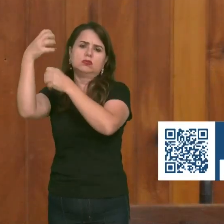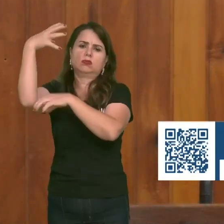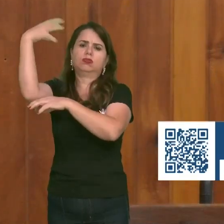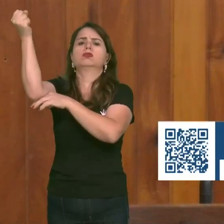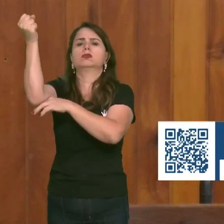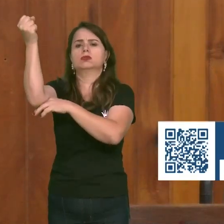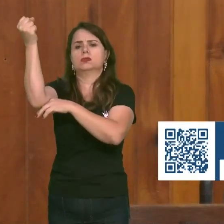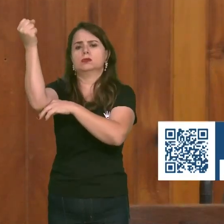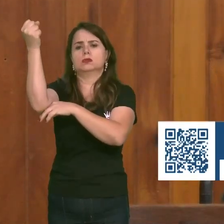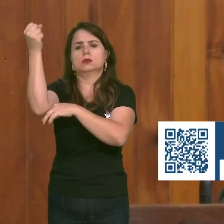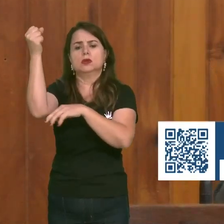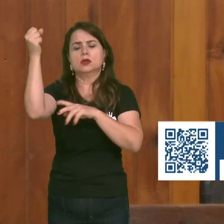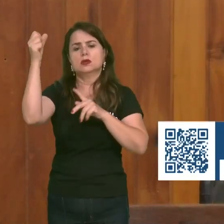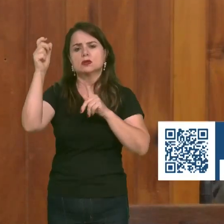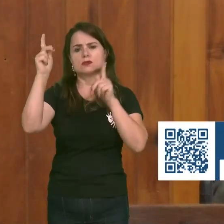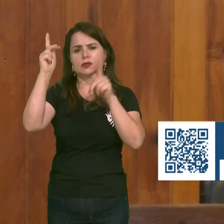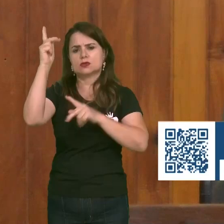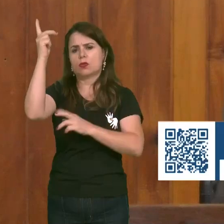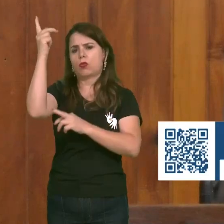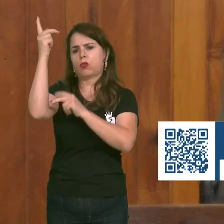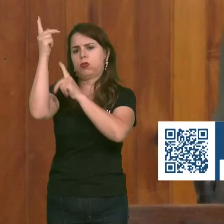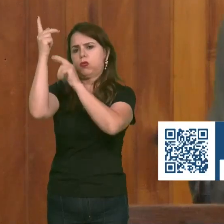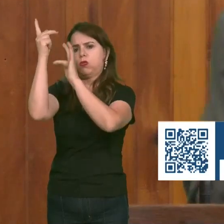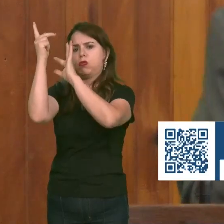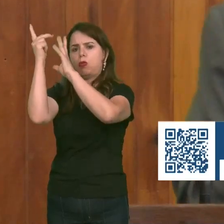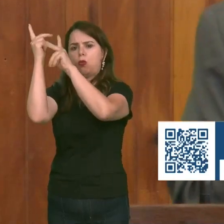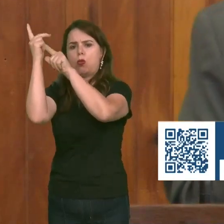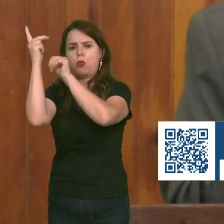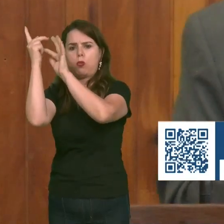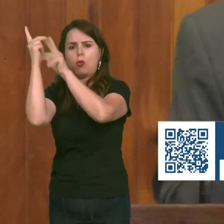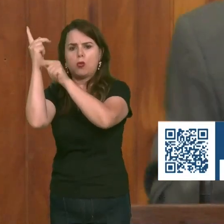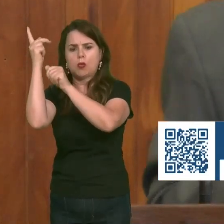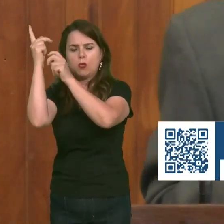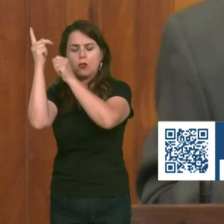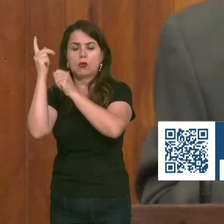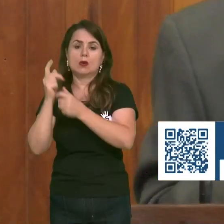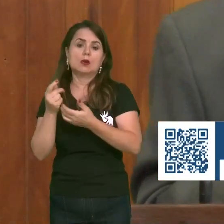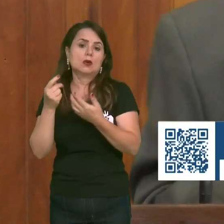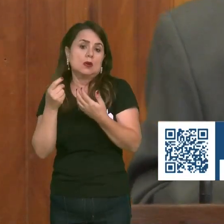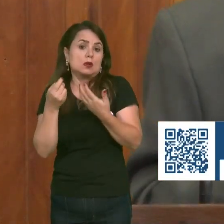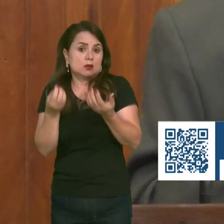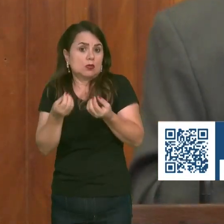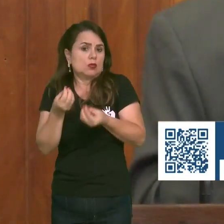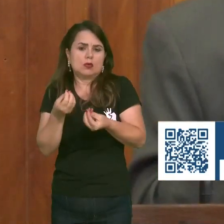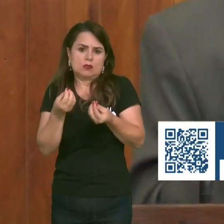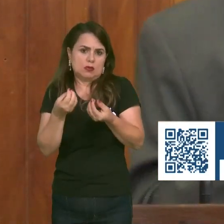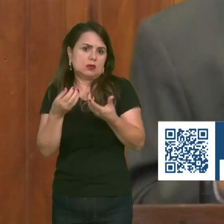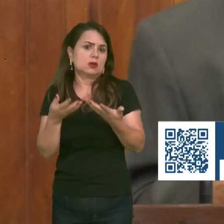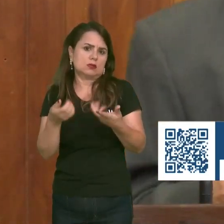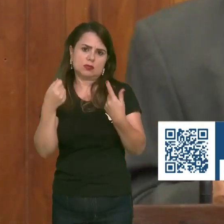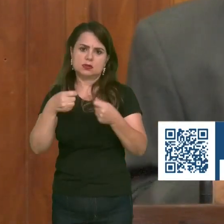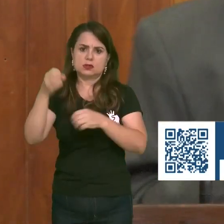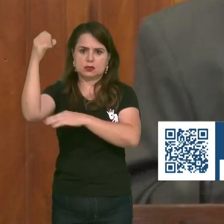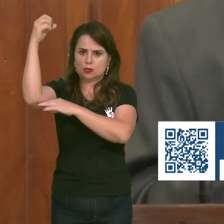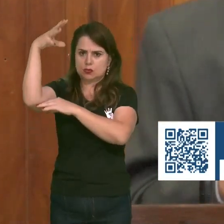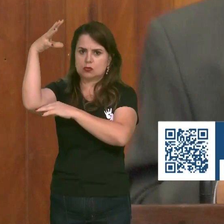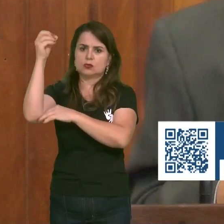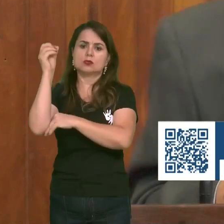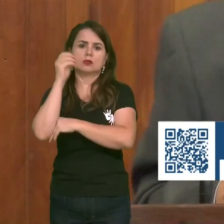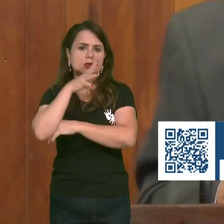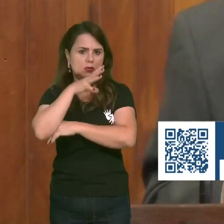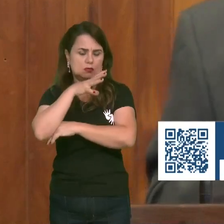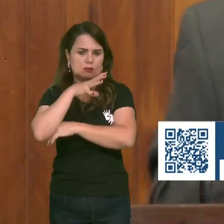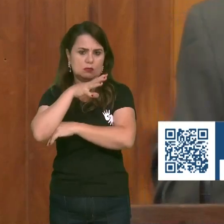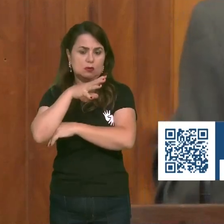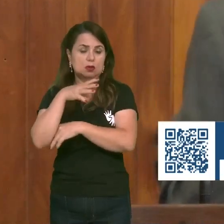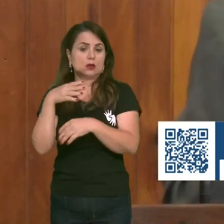o mesmo for utilizado não está oferecendo a iluminação necessária e é o que a gente ocupa o que